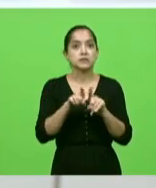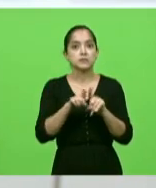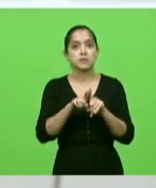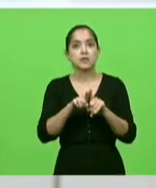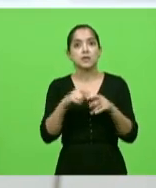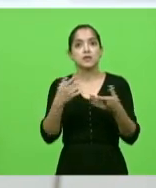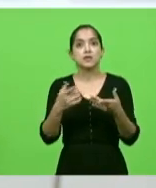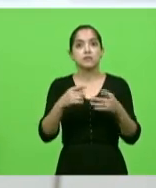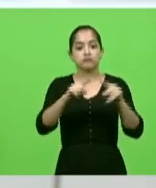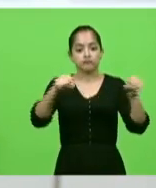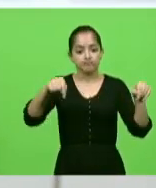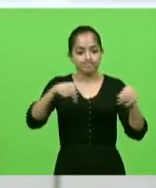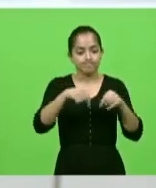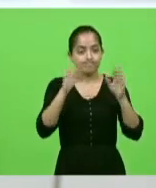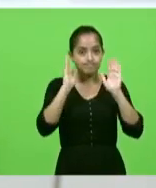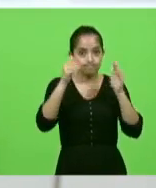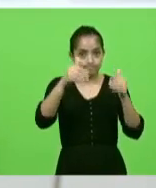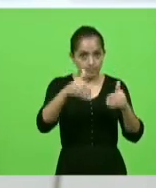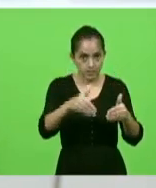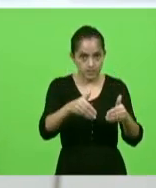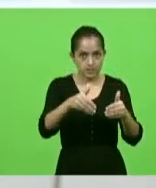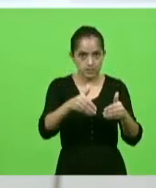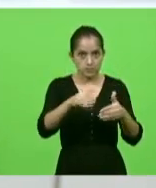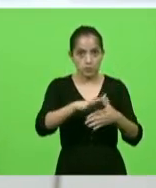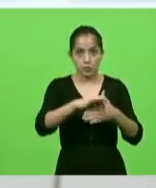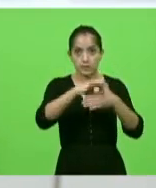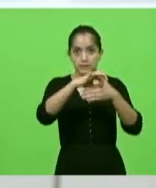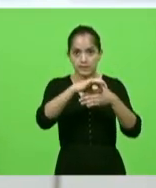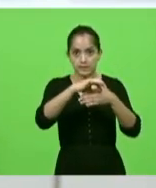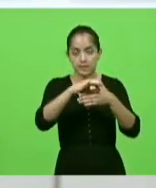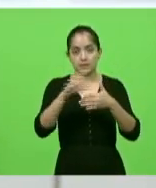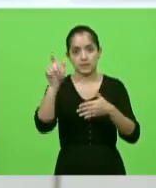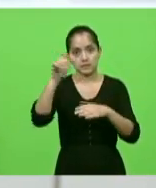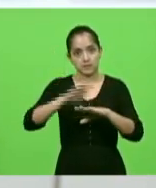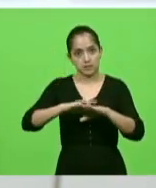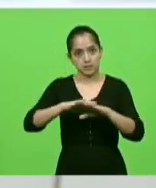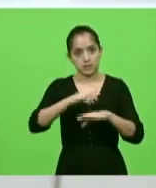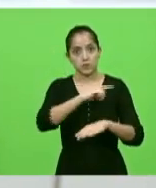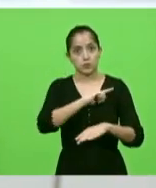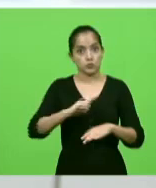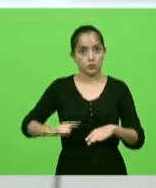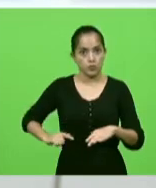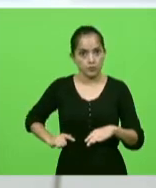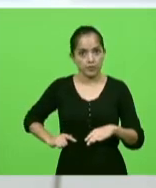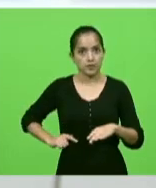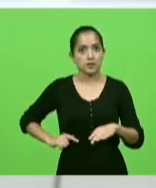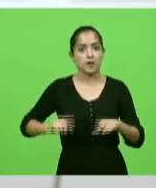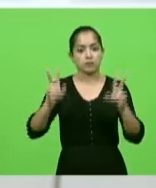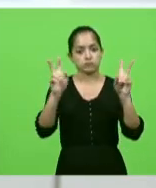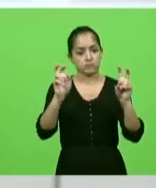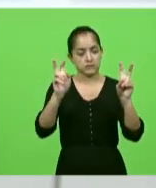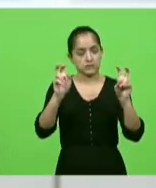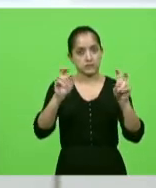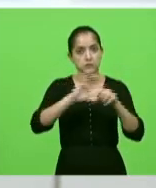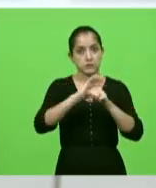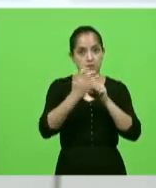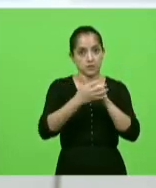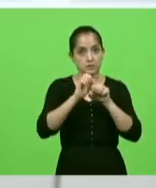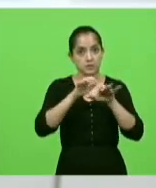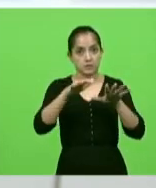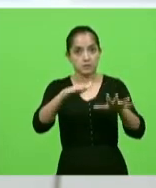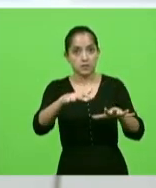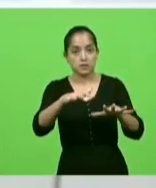um gabinete específico sobre liderança do Senhor Governador para lidar com as questões da colide